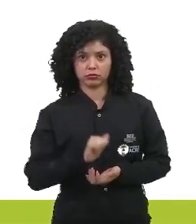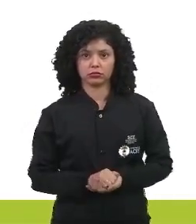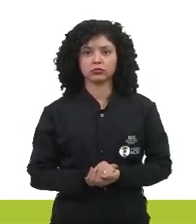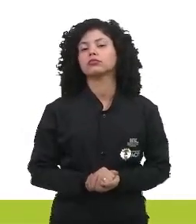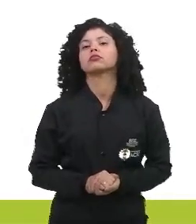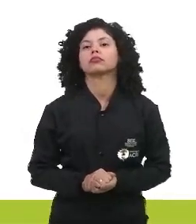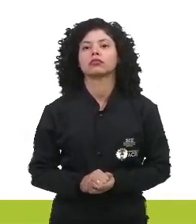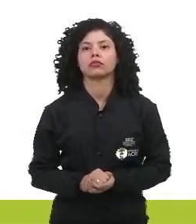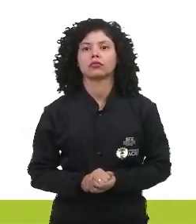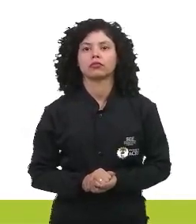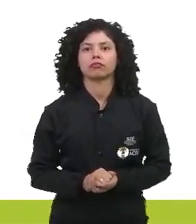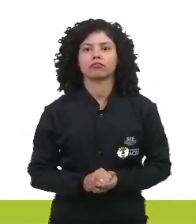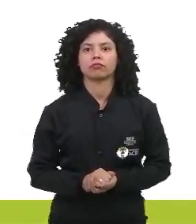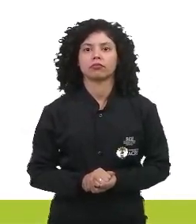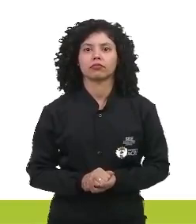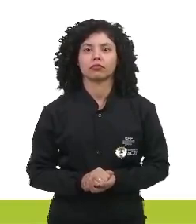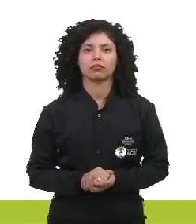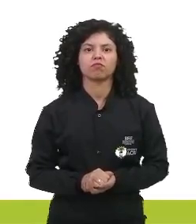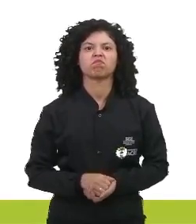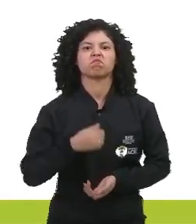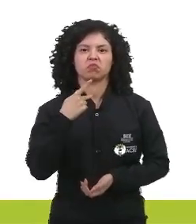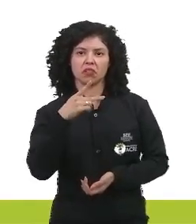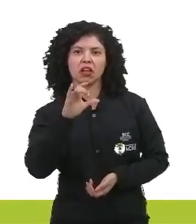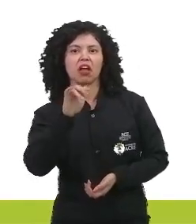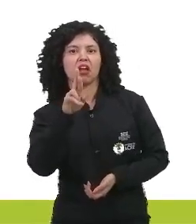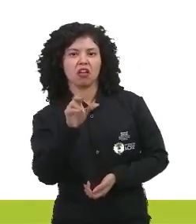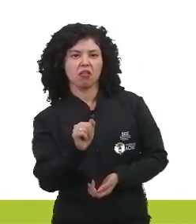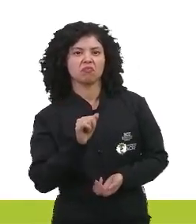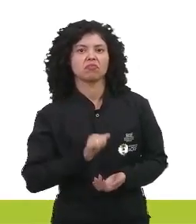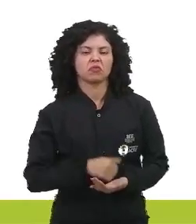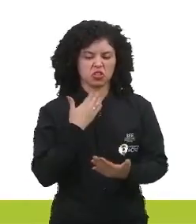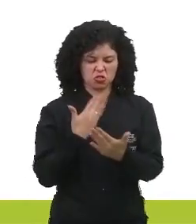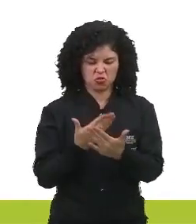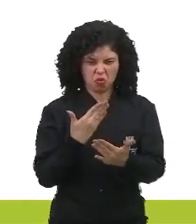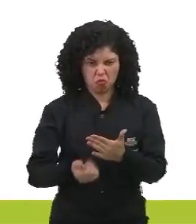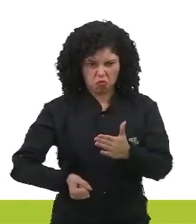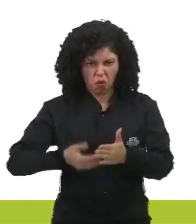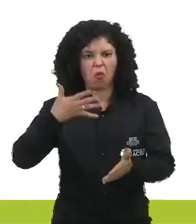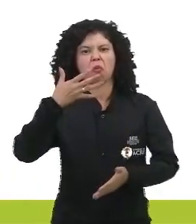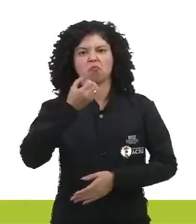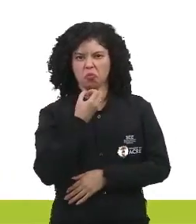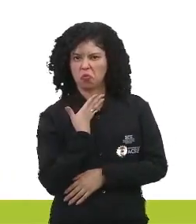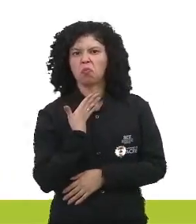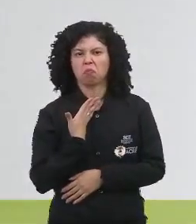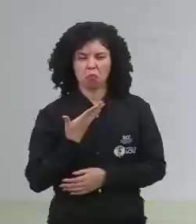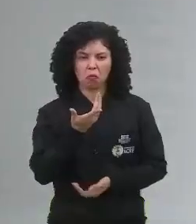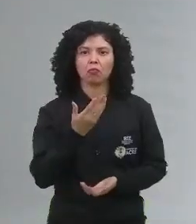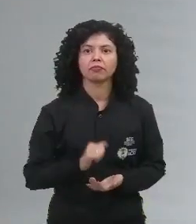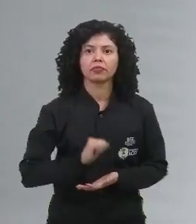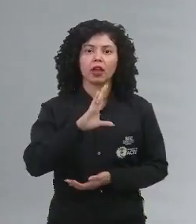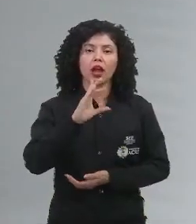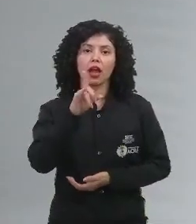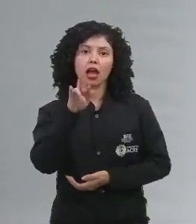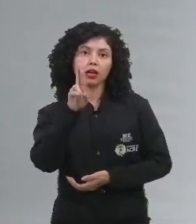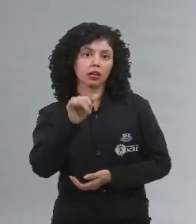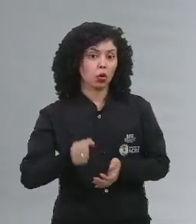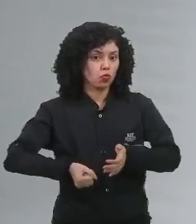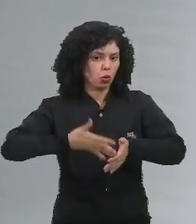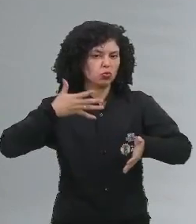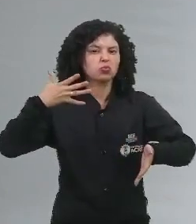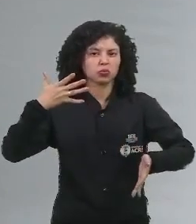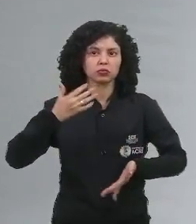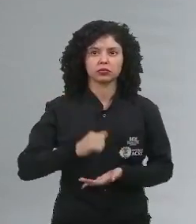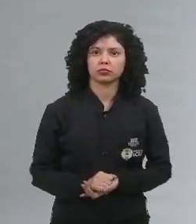bué é quando você diz pra caramba. Ah, fulano estuda pra caramba. Então, bué é pra caramba, é muito, ele